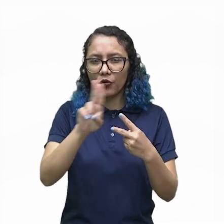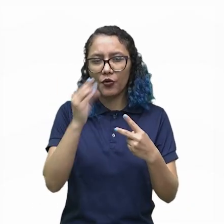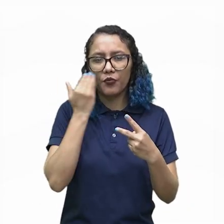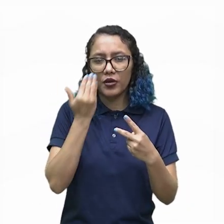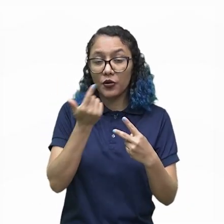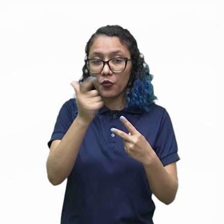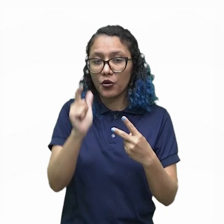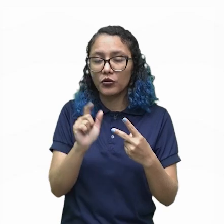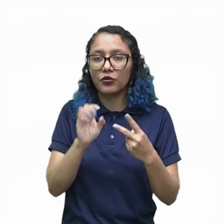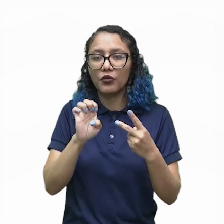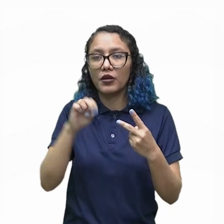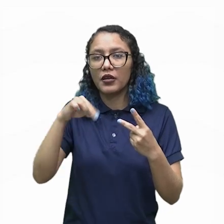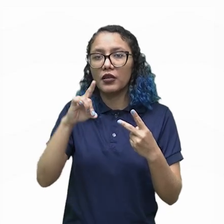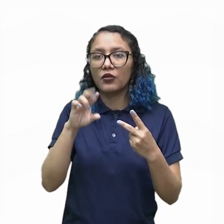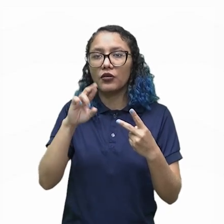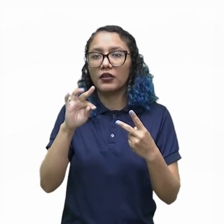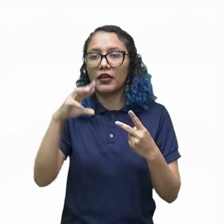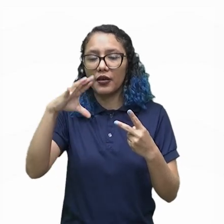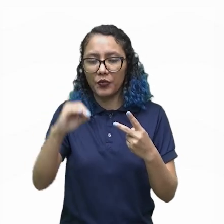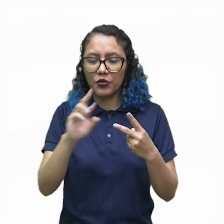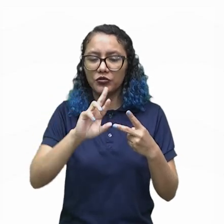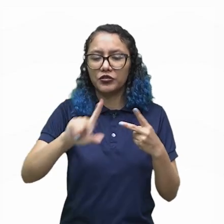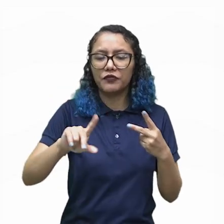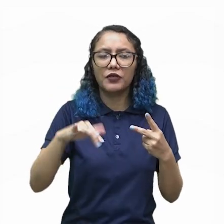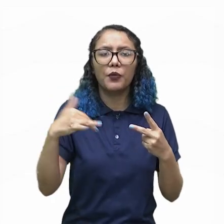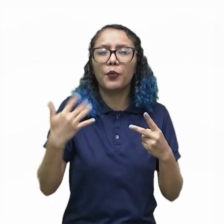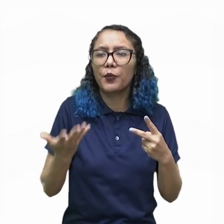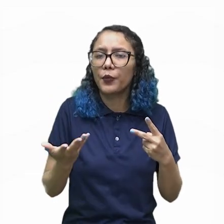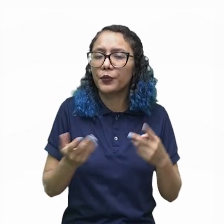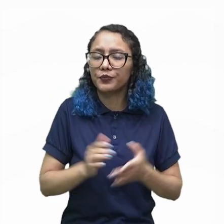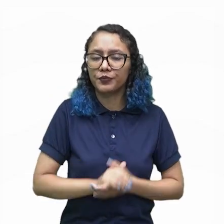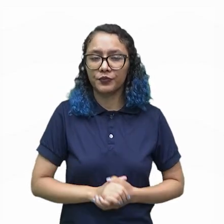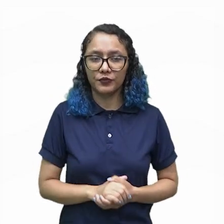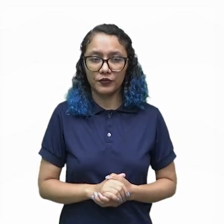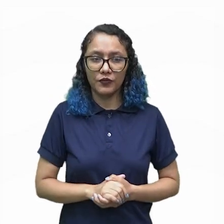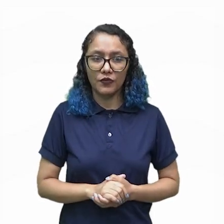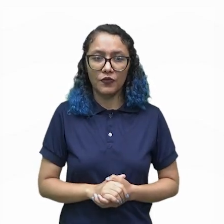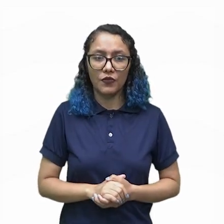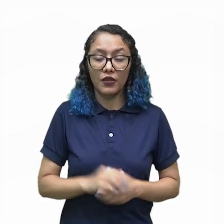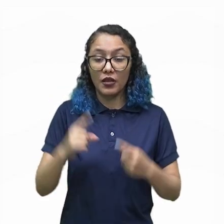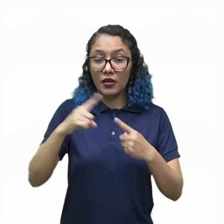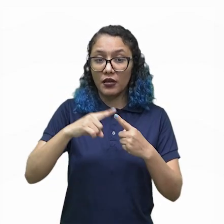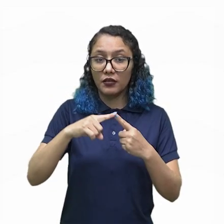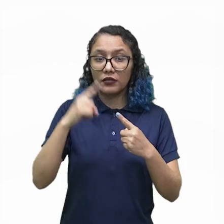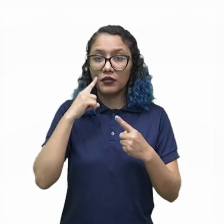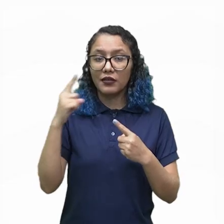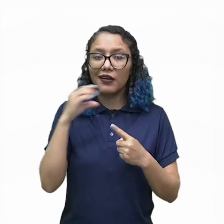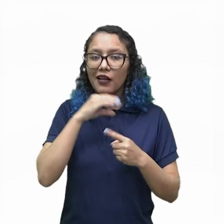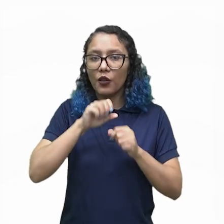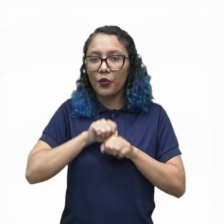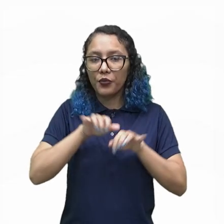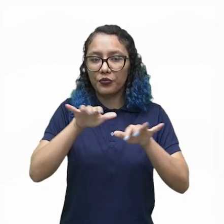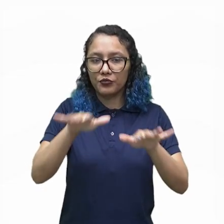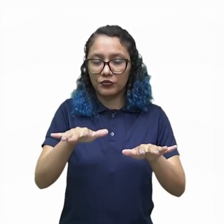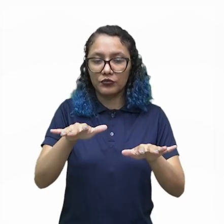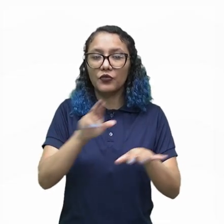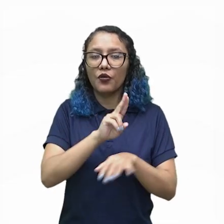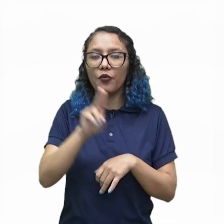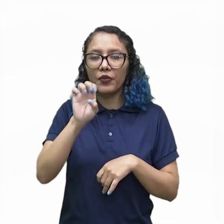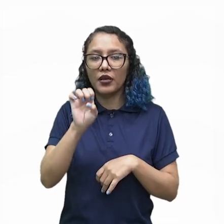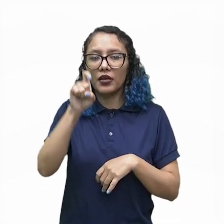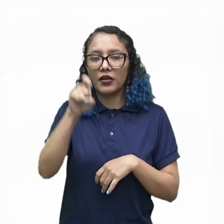o endotérmico. Qual é a diferença entre eles, né, pessoal? O exotérmico é aquele que libera calor